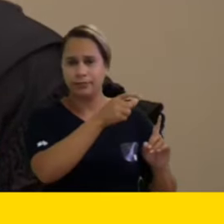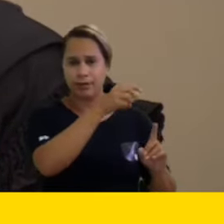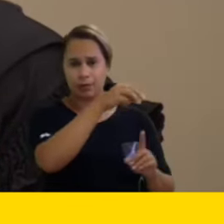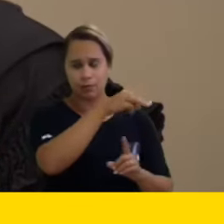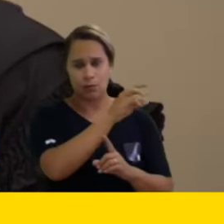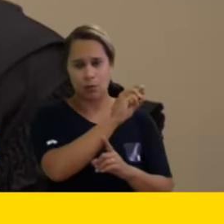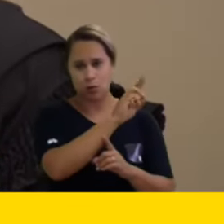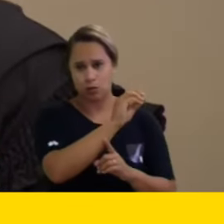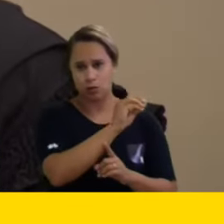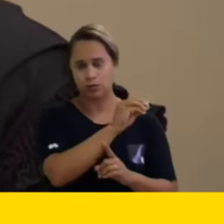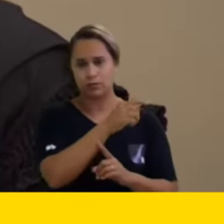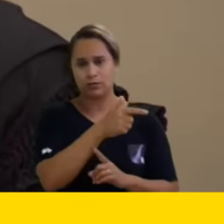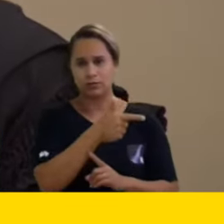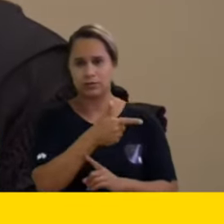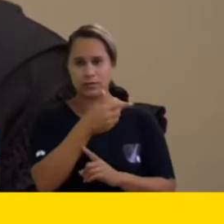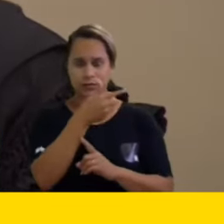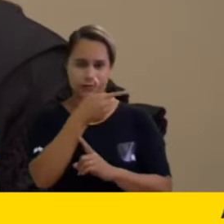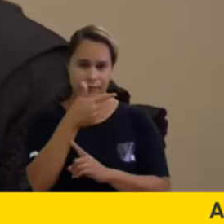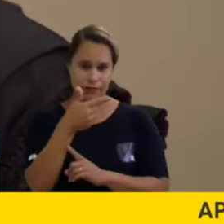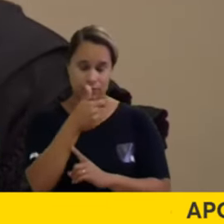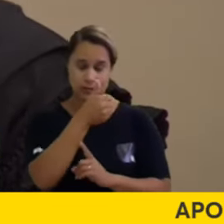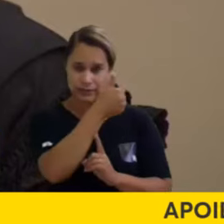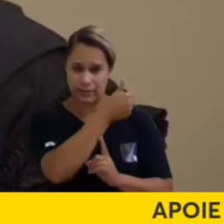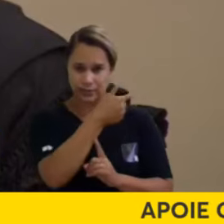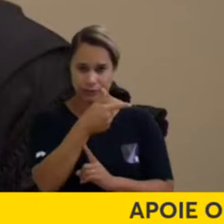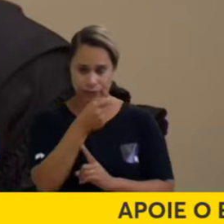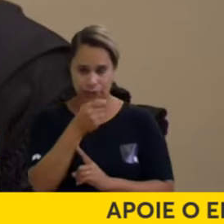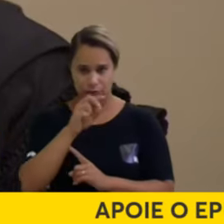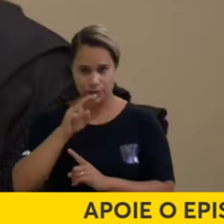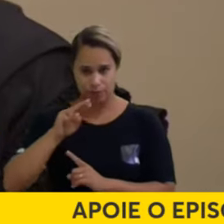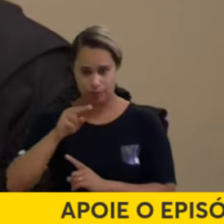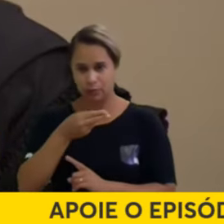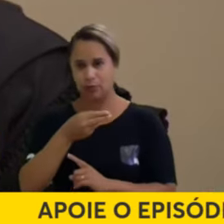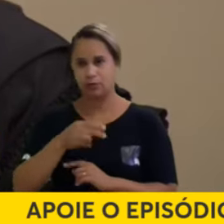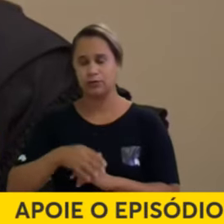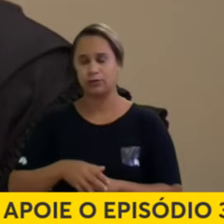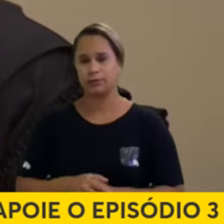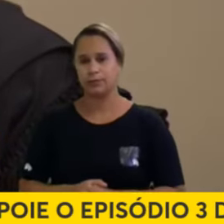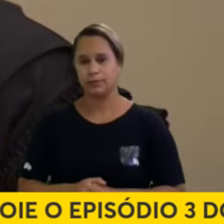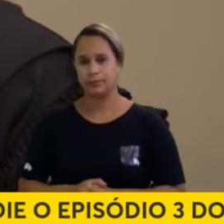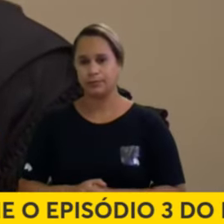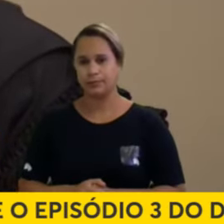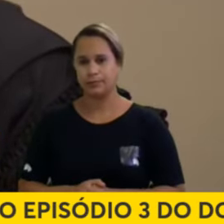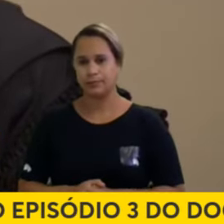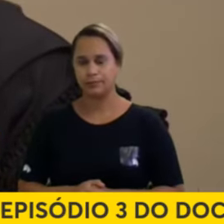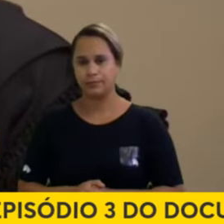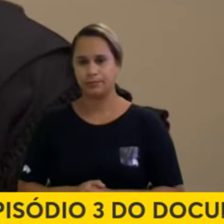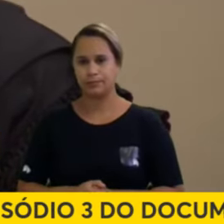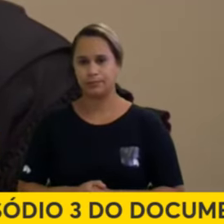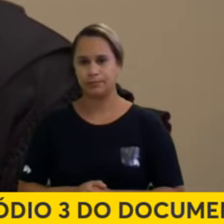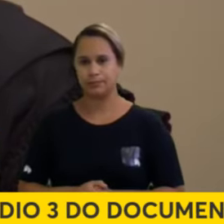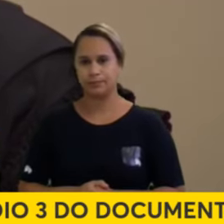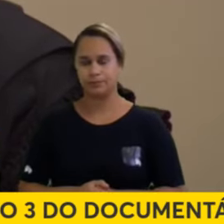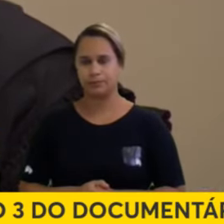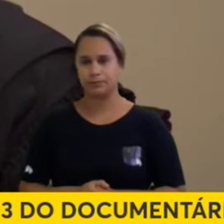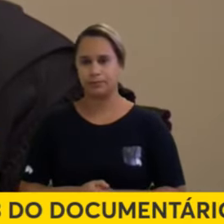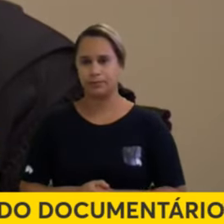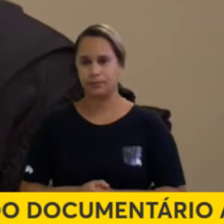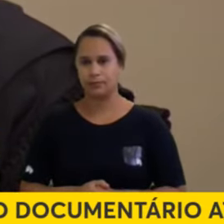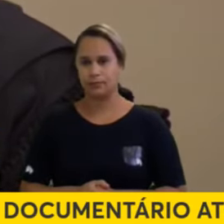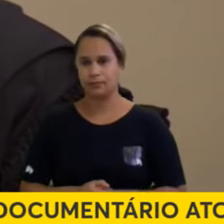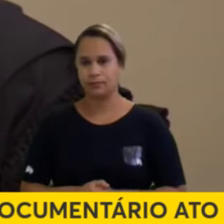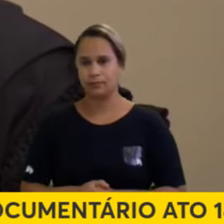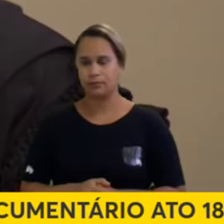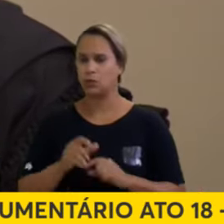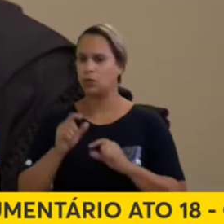103.000 aqui faço menção agora senhor presidente aos as natureza da s investigação eleitoral o que